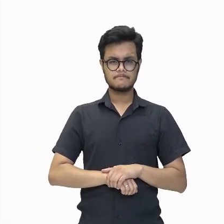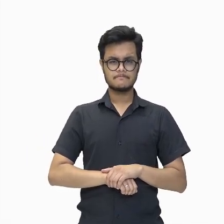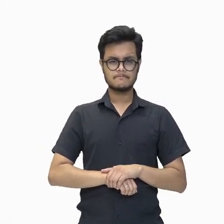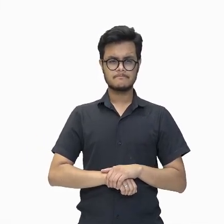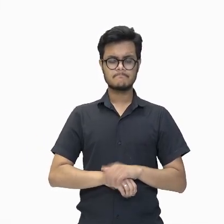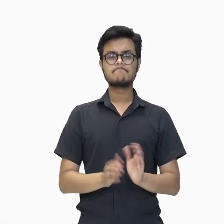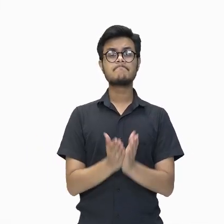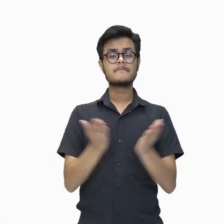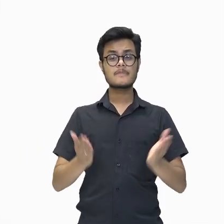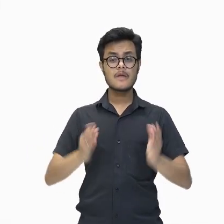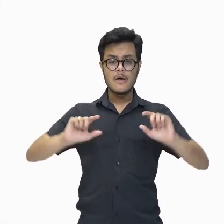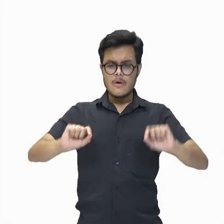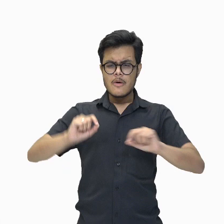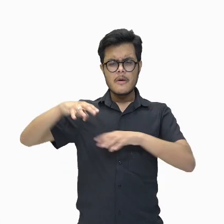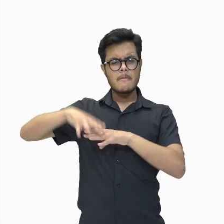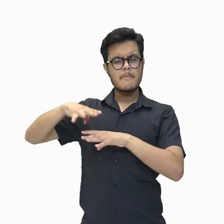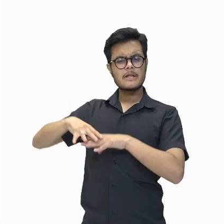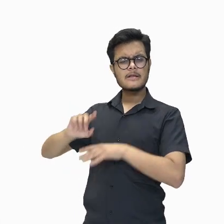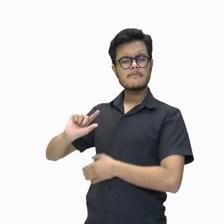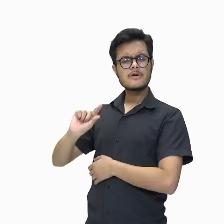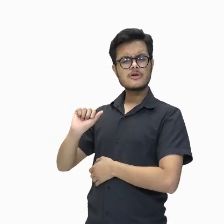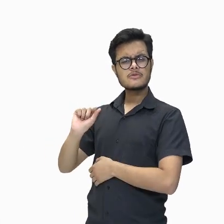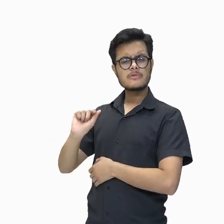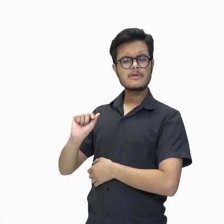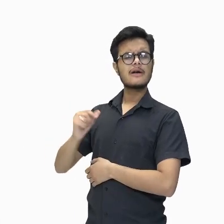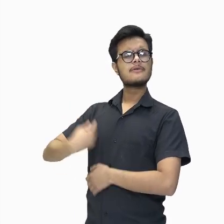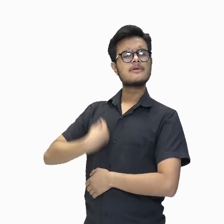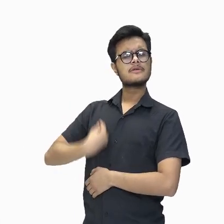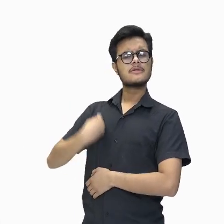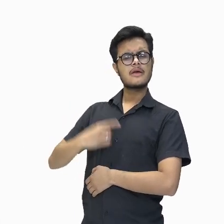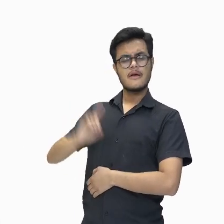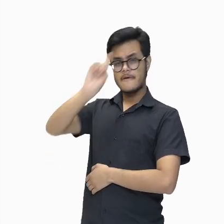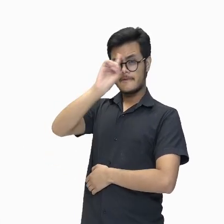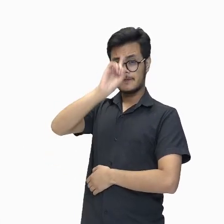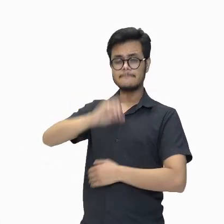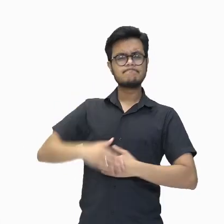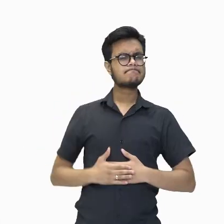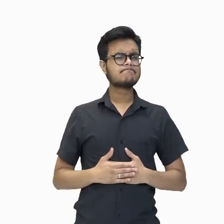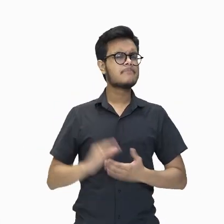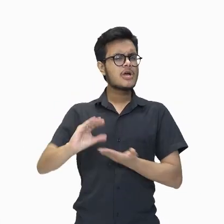Pois bem, matemática financeira no dia a dia, lucro e prejuízo.